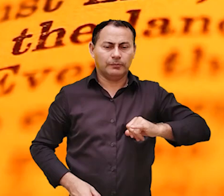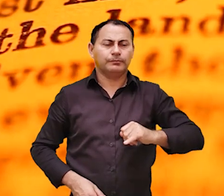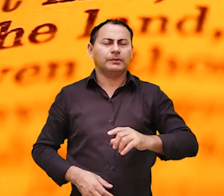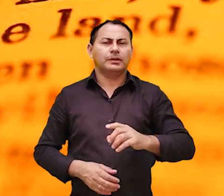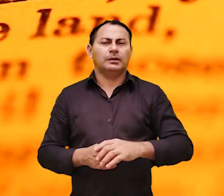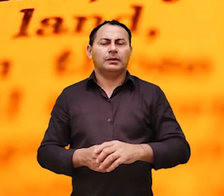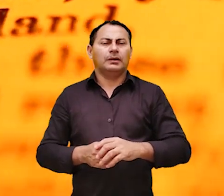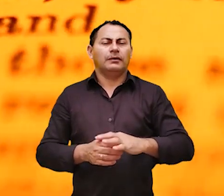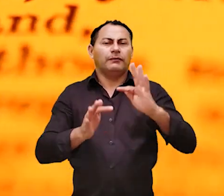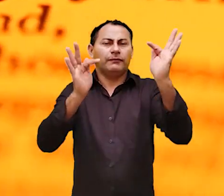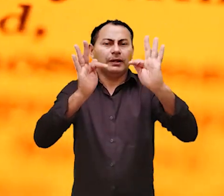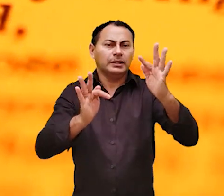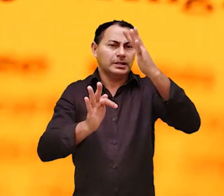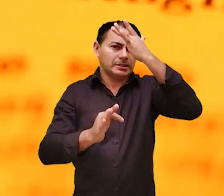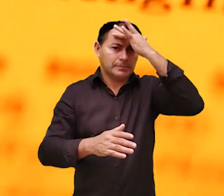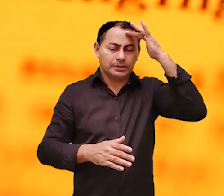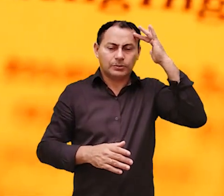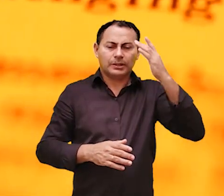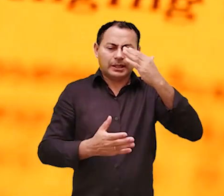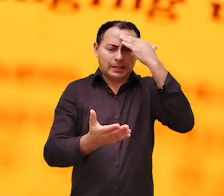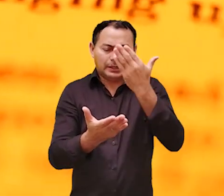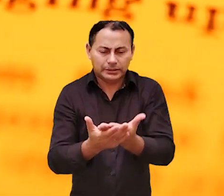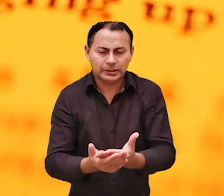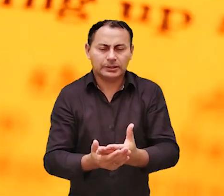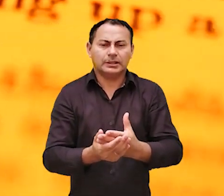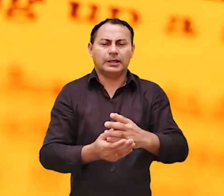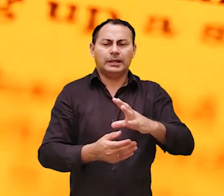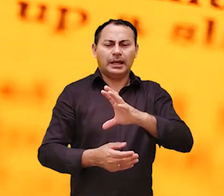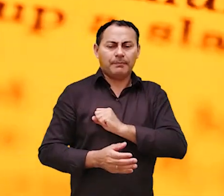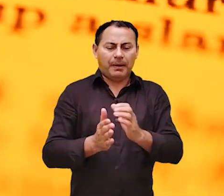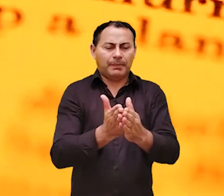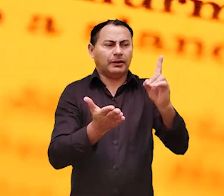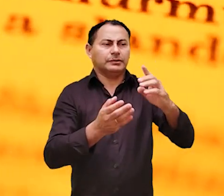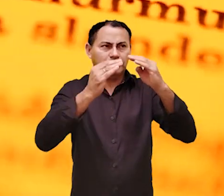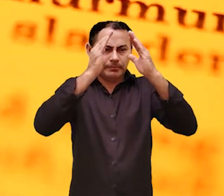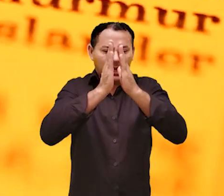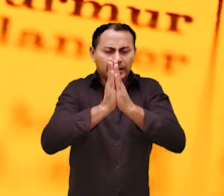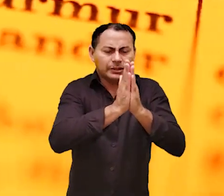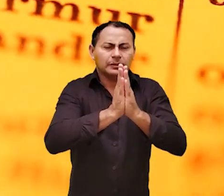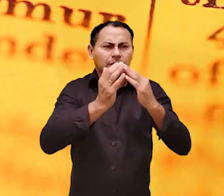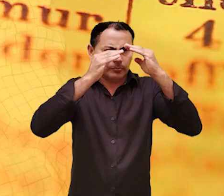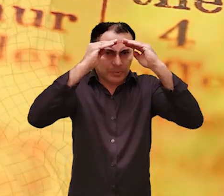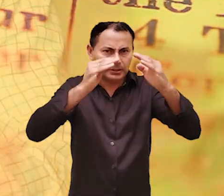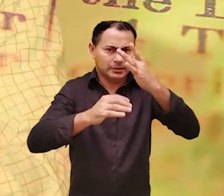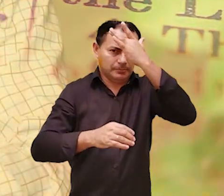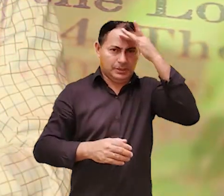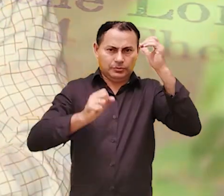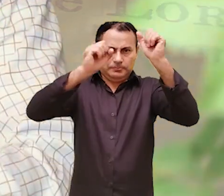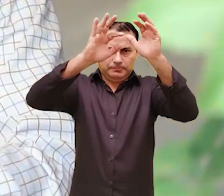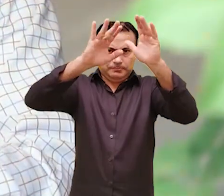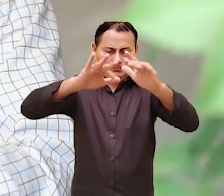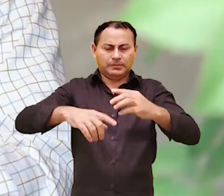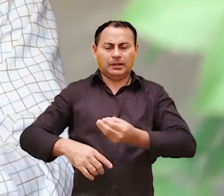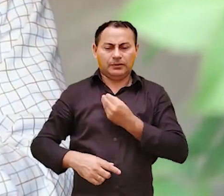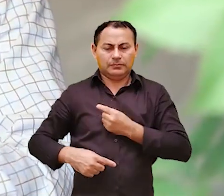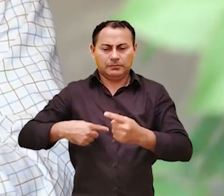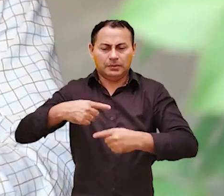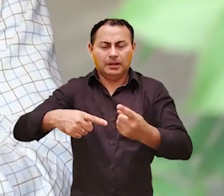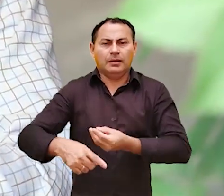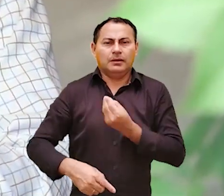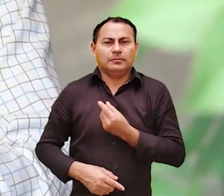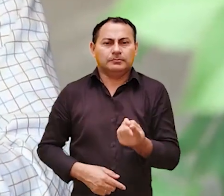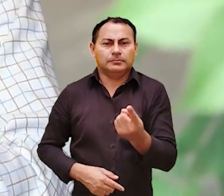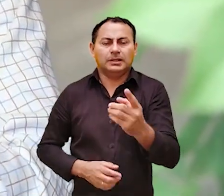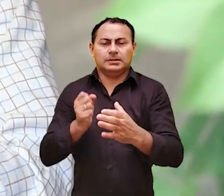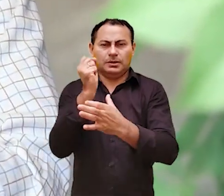é: Feliz o homem que crê e ama a palavra de Deus, que nela medita e a obedece. Esse homem é abençoado e tem